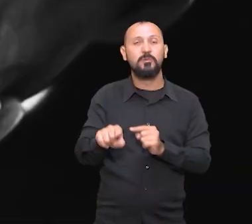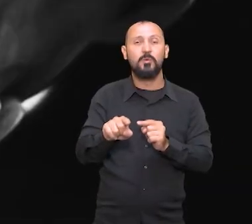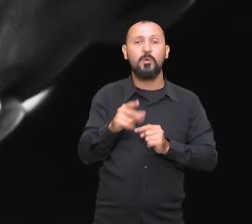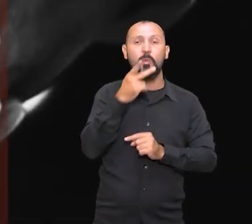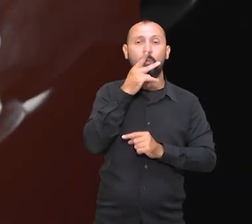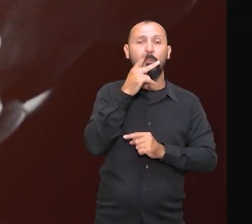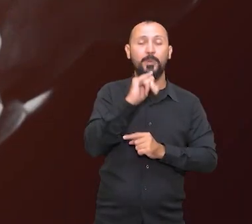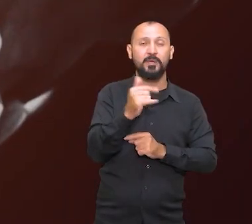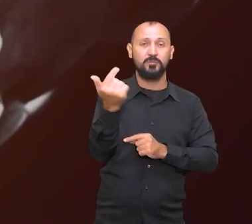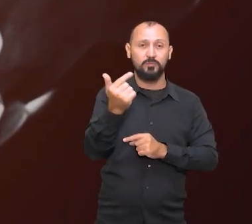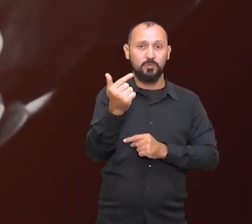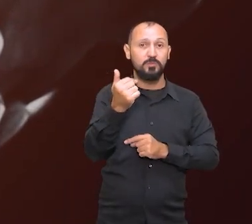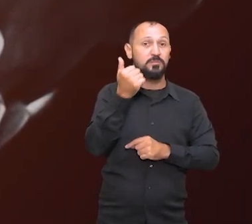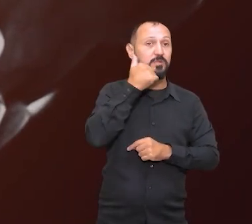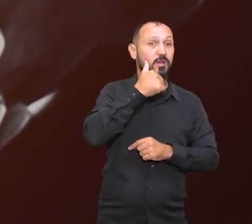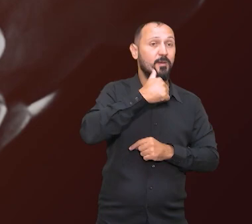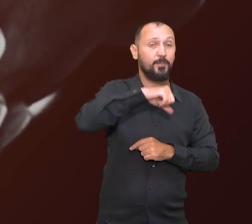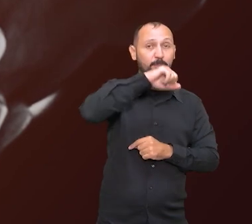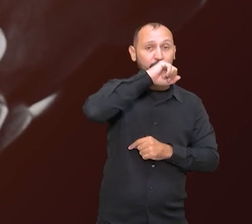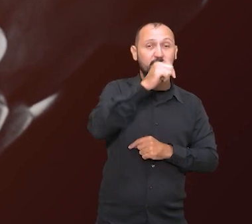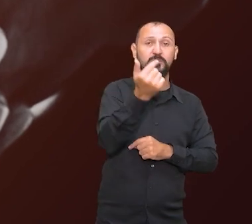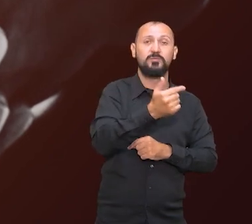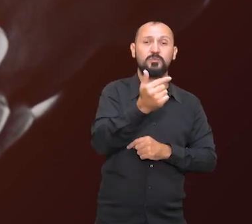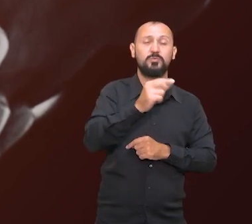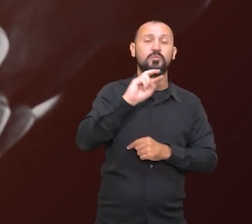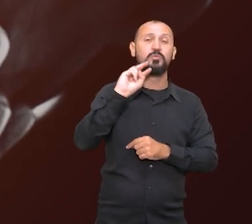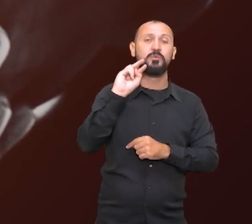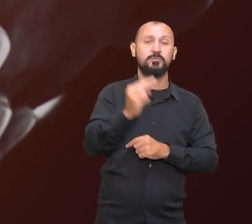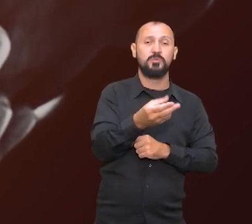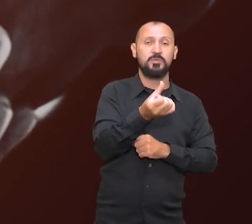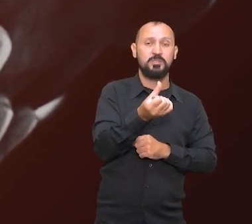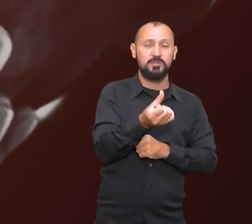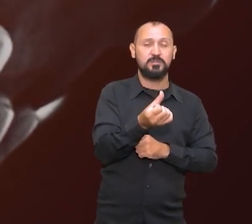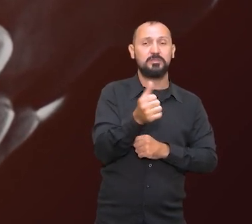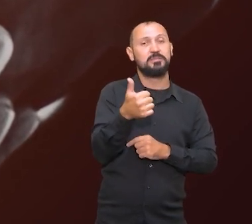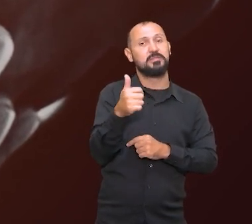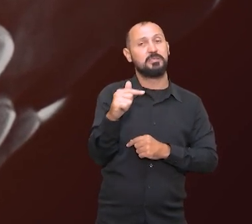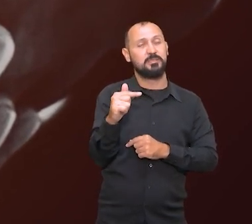suspeitos nos casos de abuso o padrasto e a madrasta, com